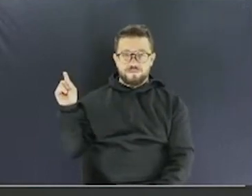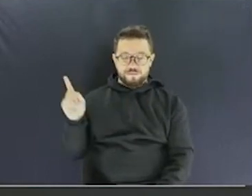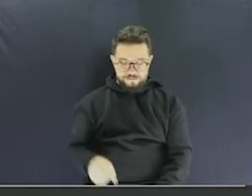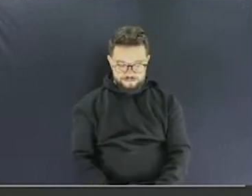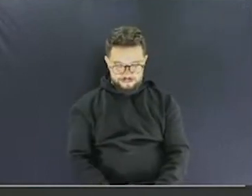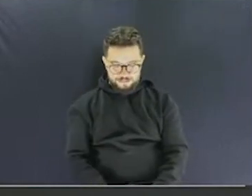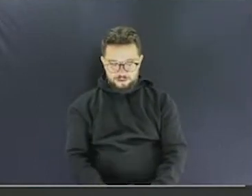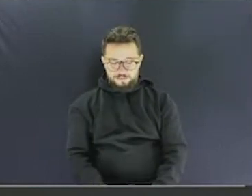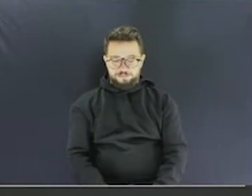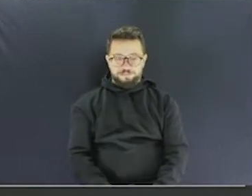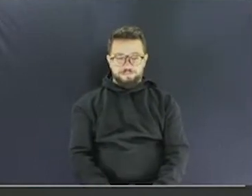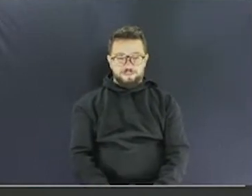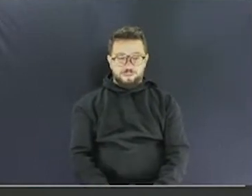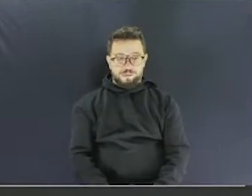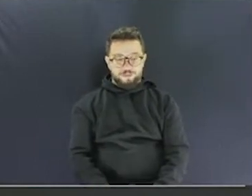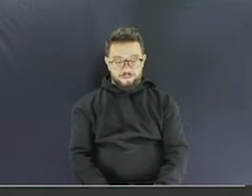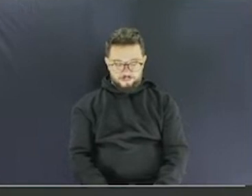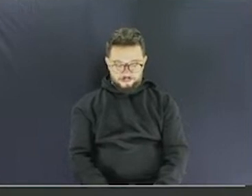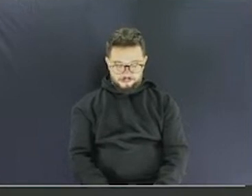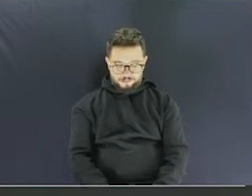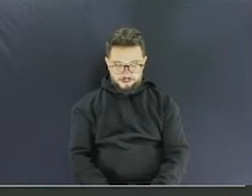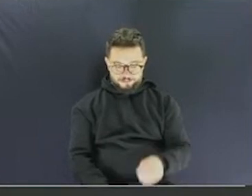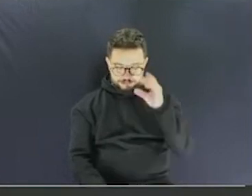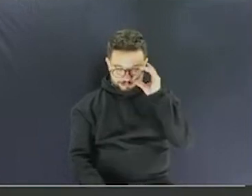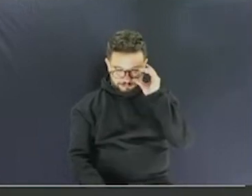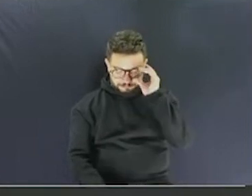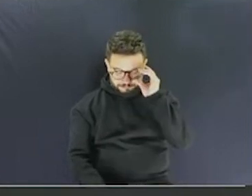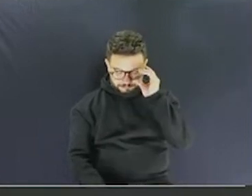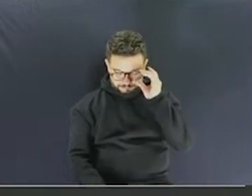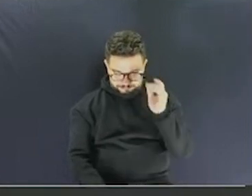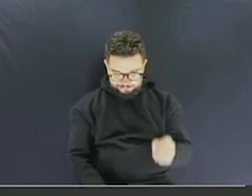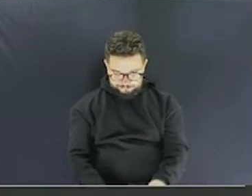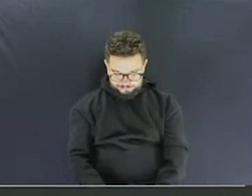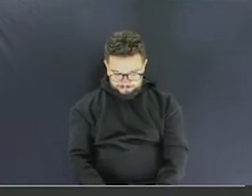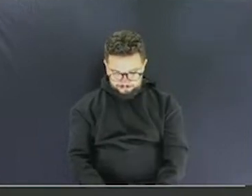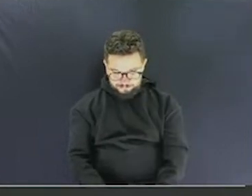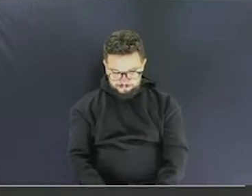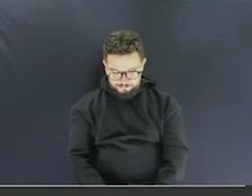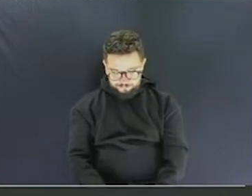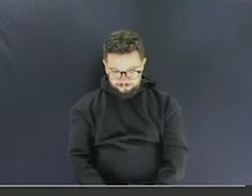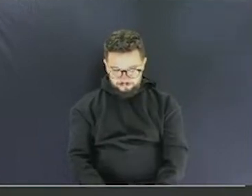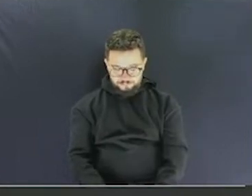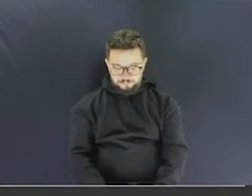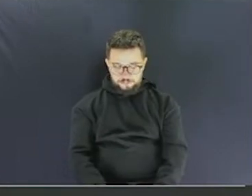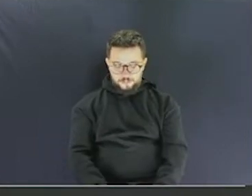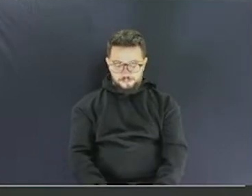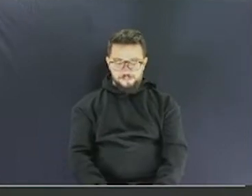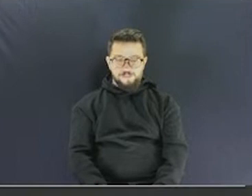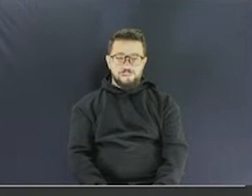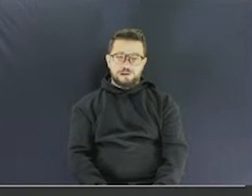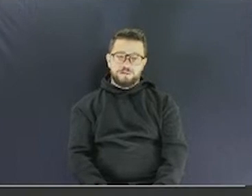previsto, né? Promover a participação de 25% aos anos das organizações da sociedade civil, também com ações de